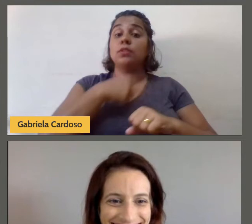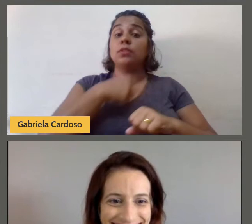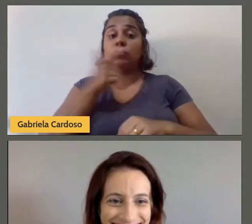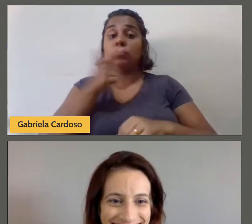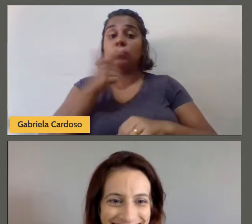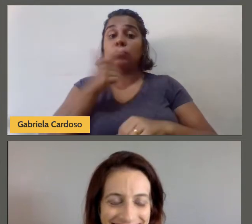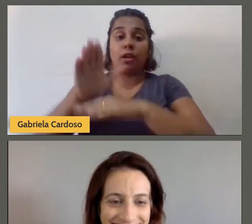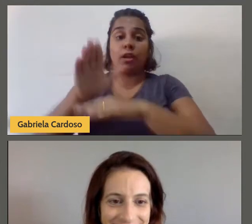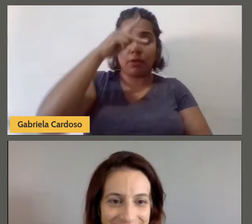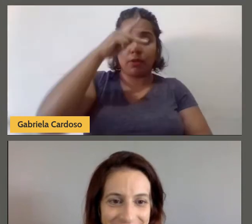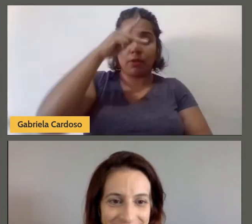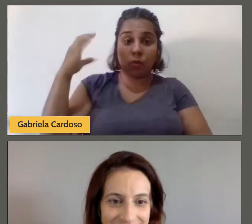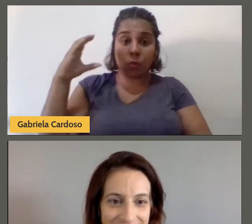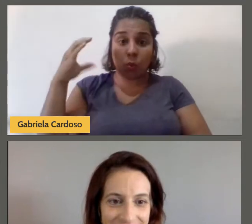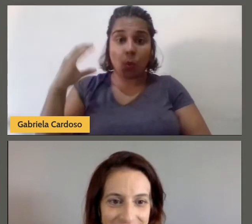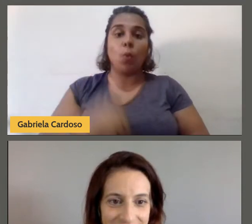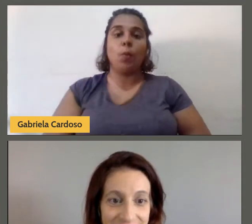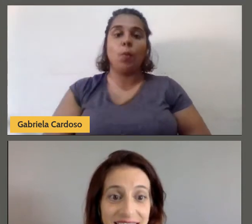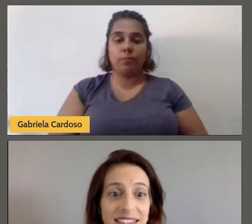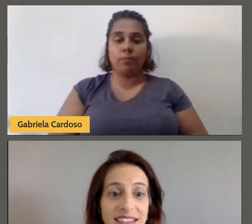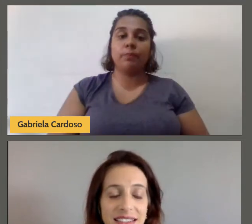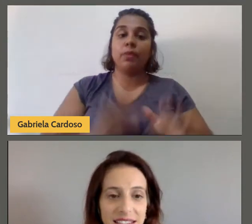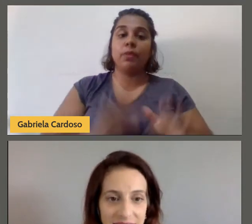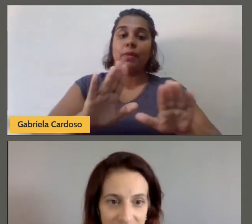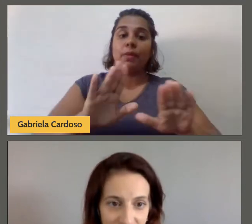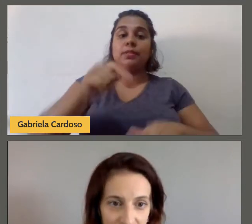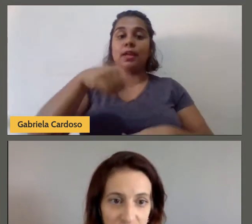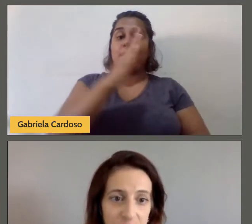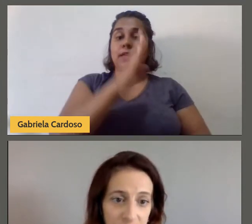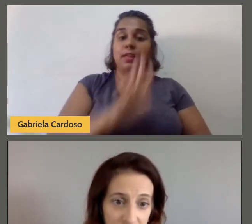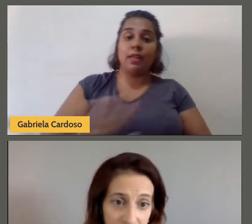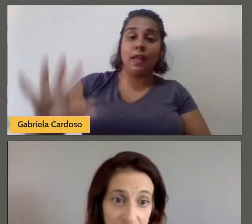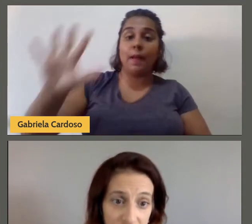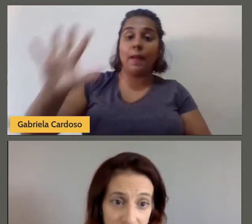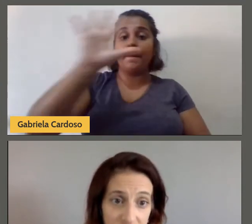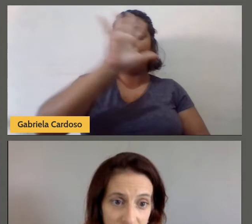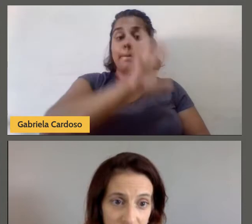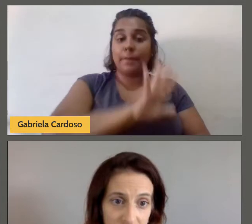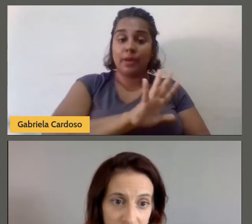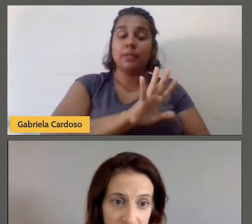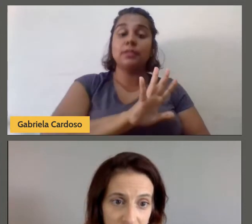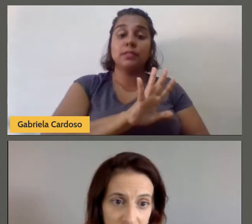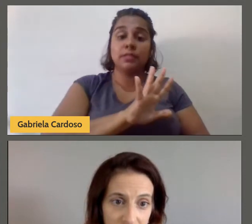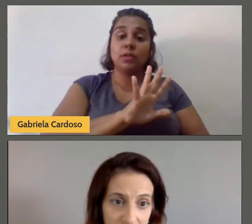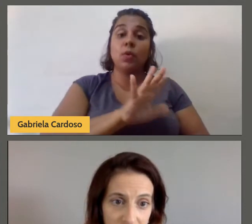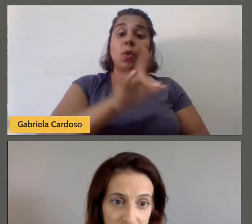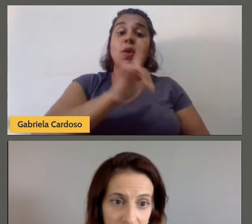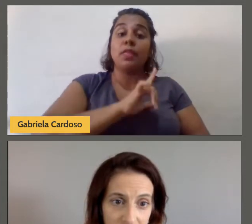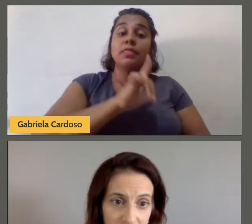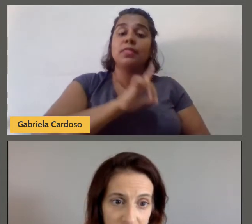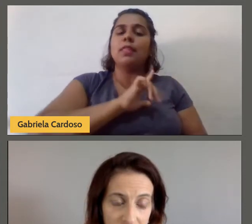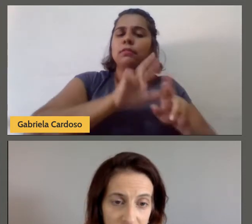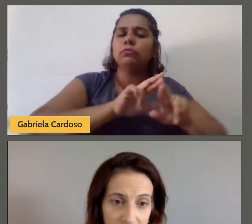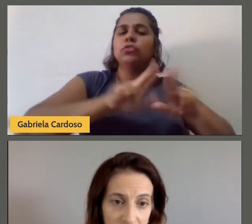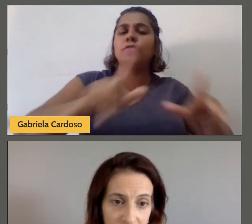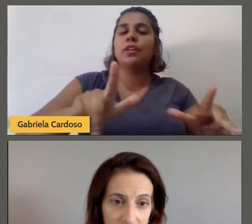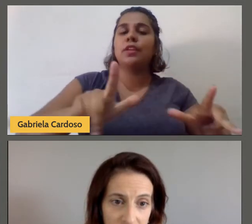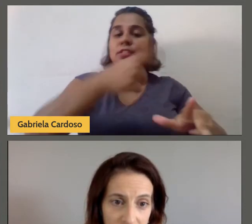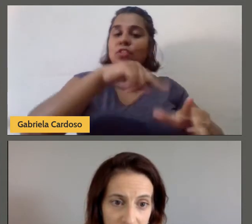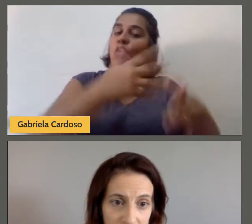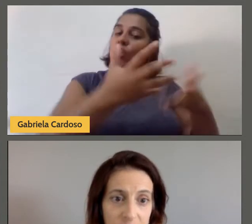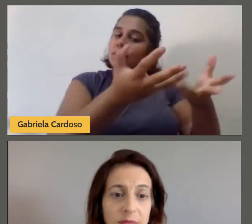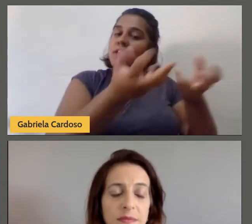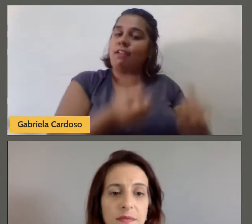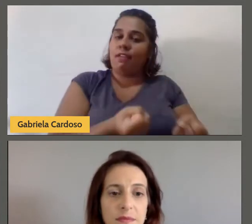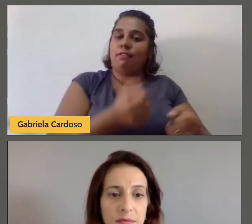um diferencial para alguns passos da recepção de imigrantes e refugiados. Então, tanto a parte de abertura de empresa,